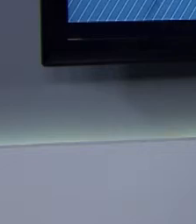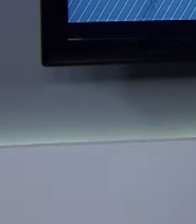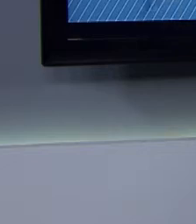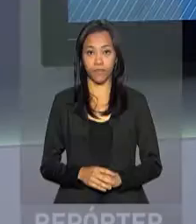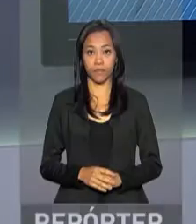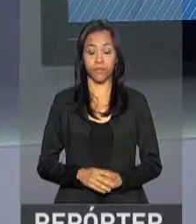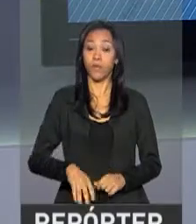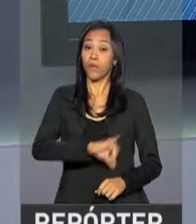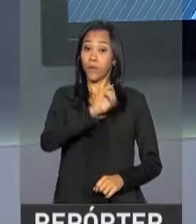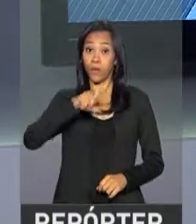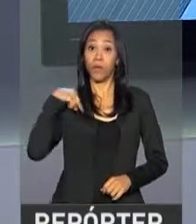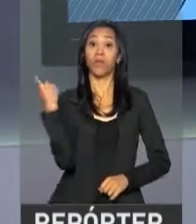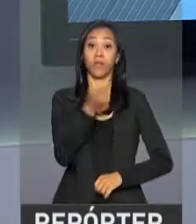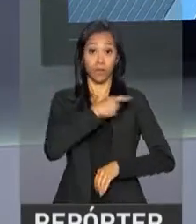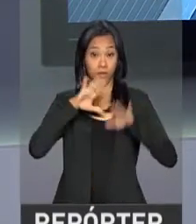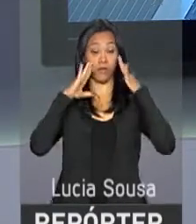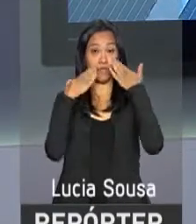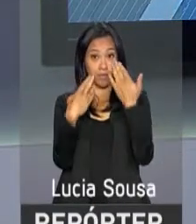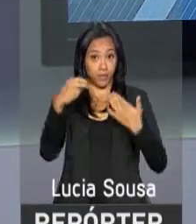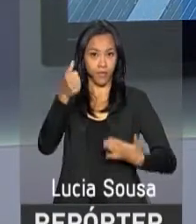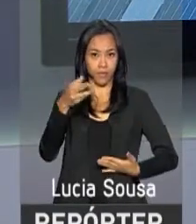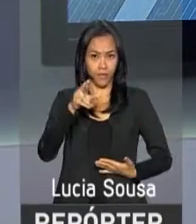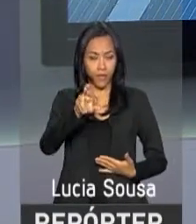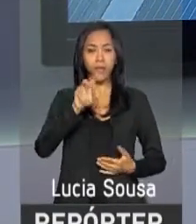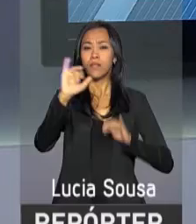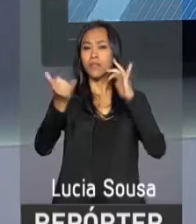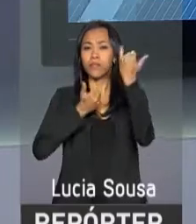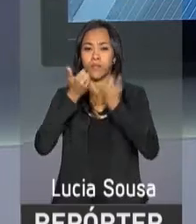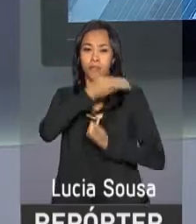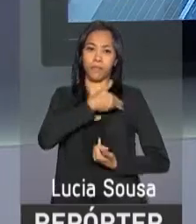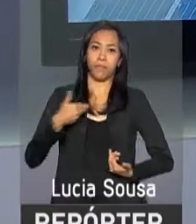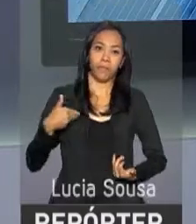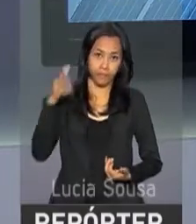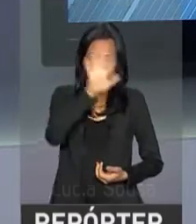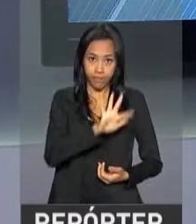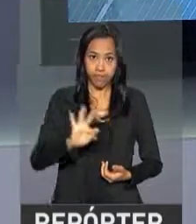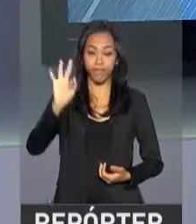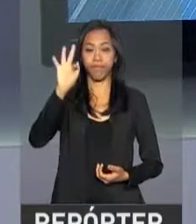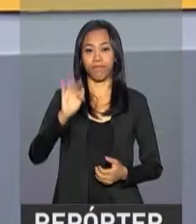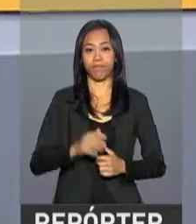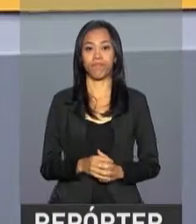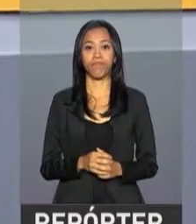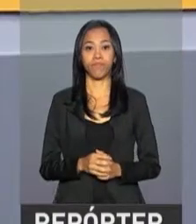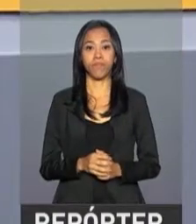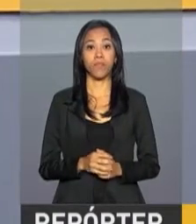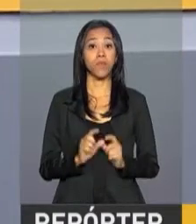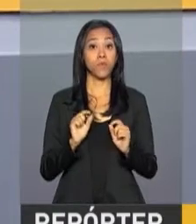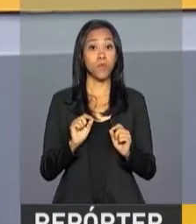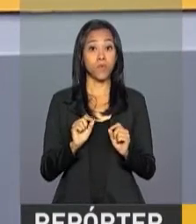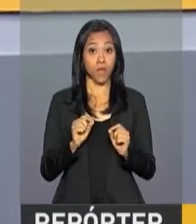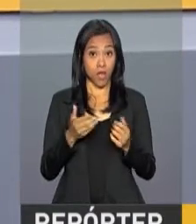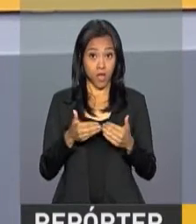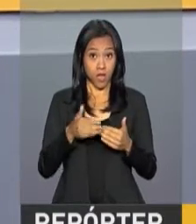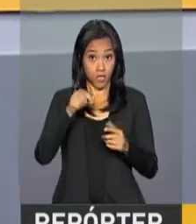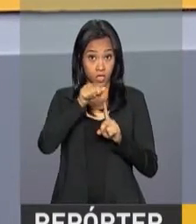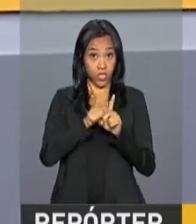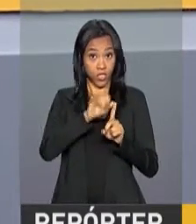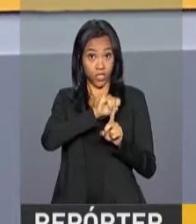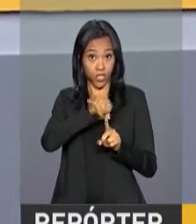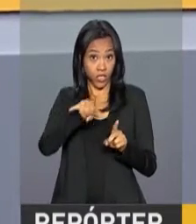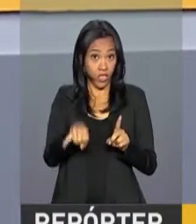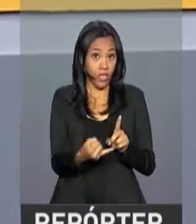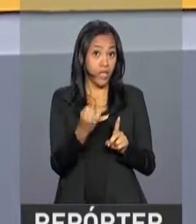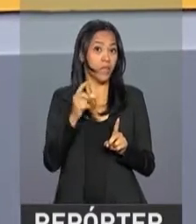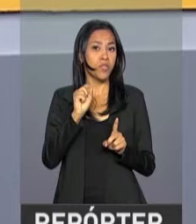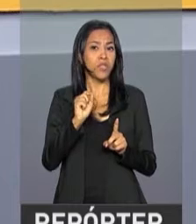lá estamos de volta com repórter nbr as notícias do governo federal a prévia de janeiro deste ano do